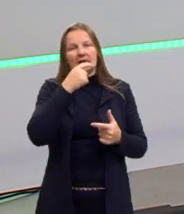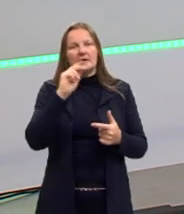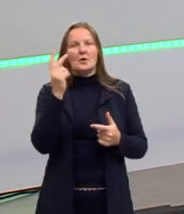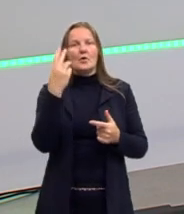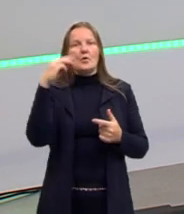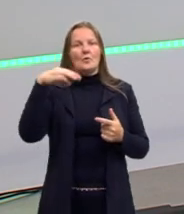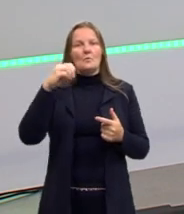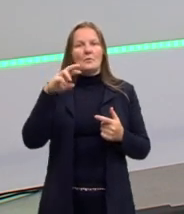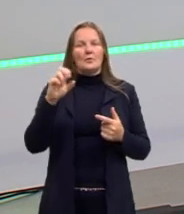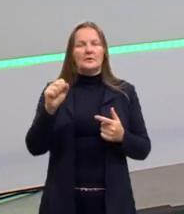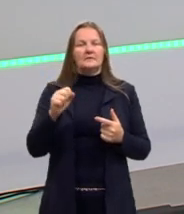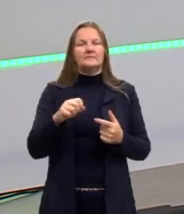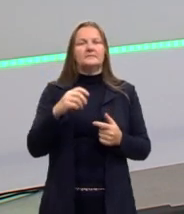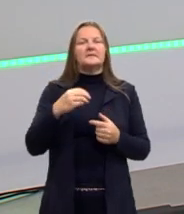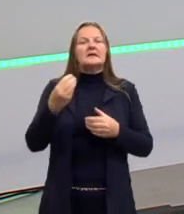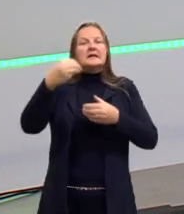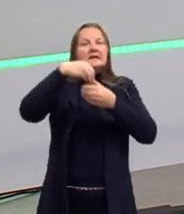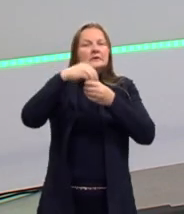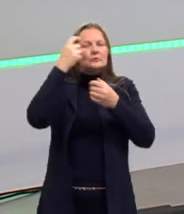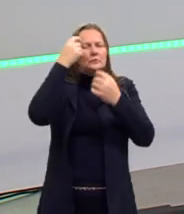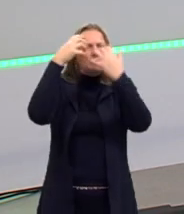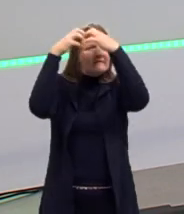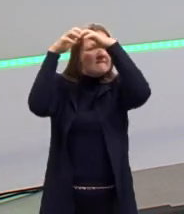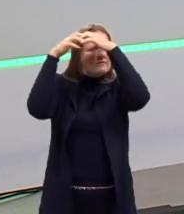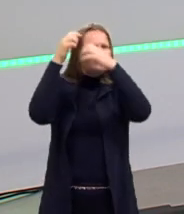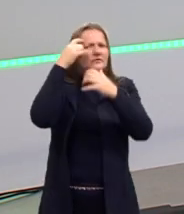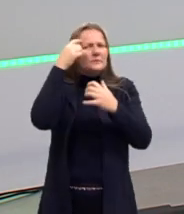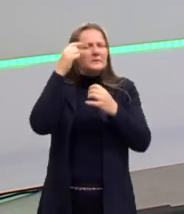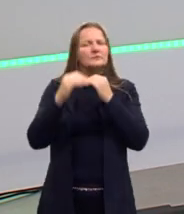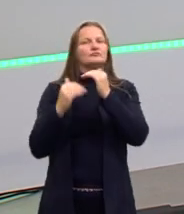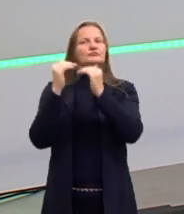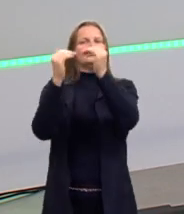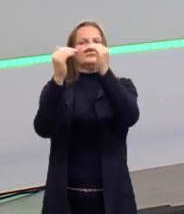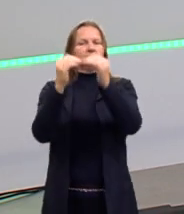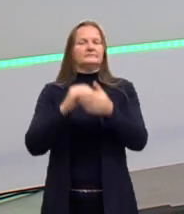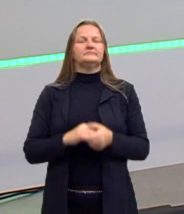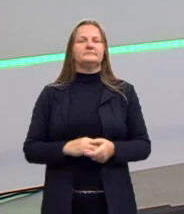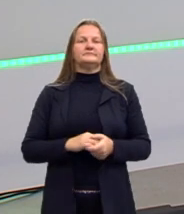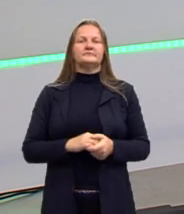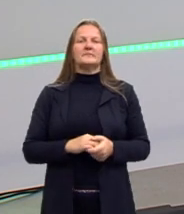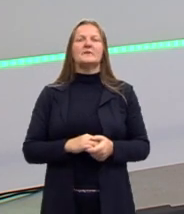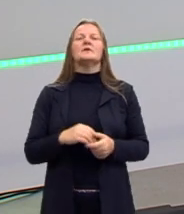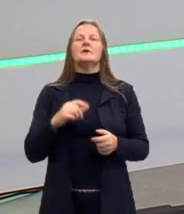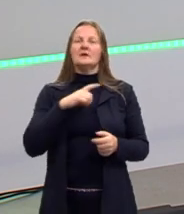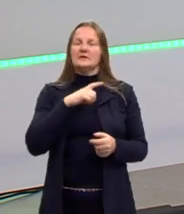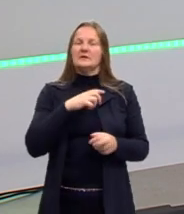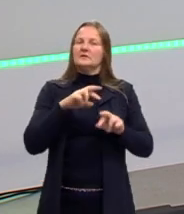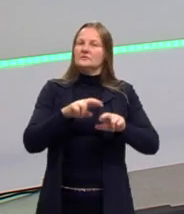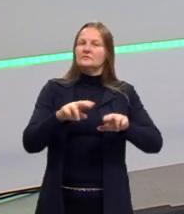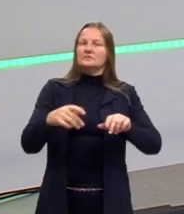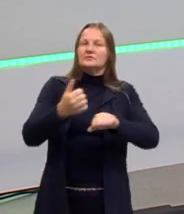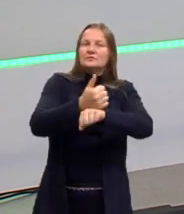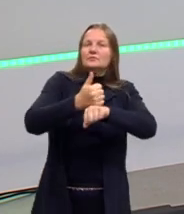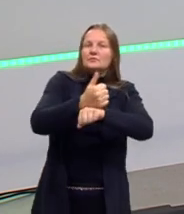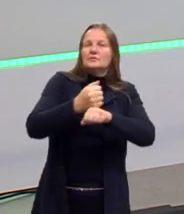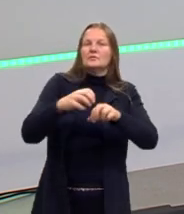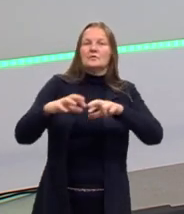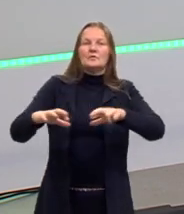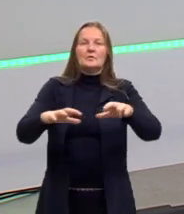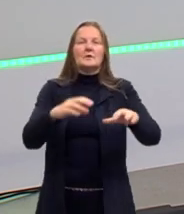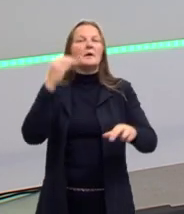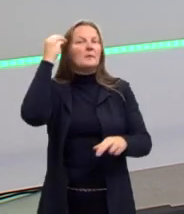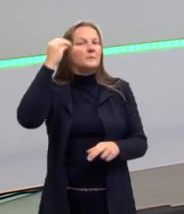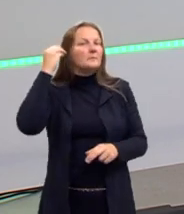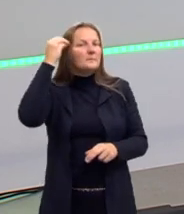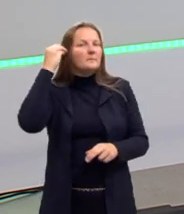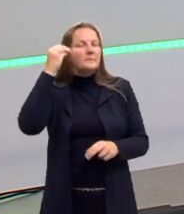a psique das pessoas né vai evoluir tá então o humor existe também dentro da psicologia e ele